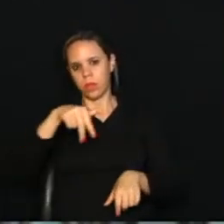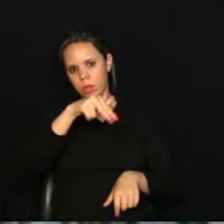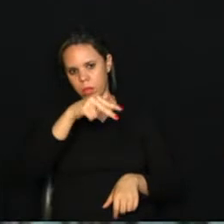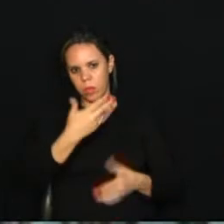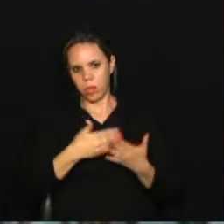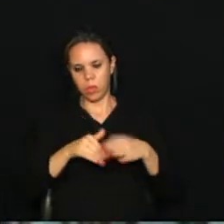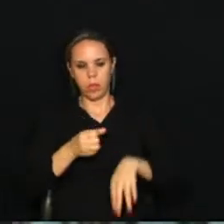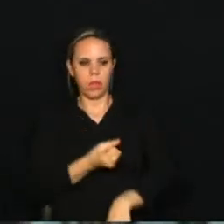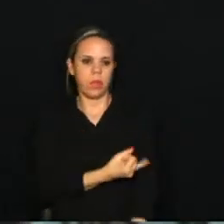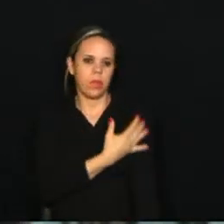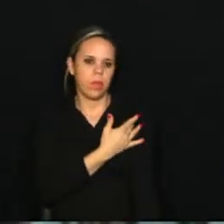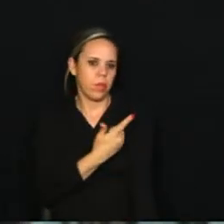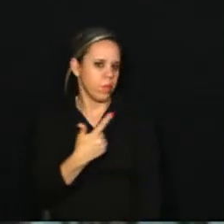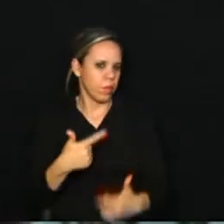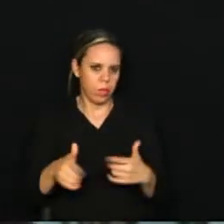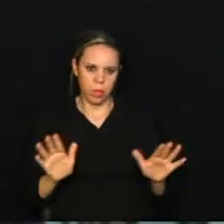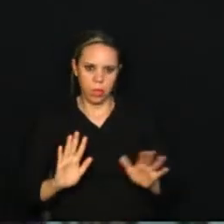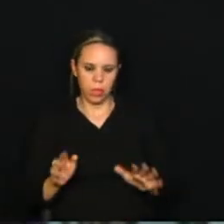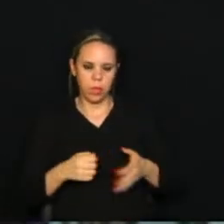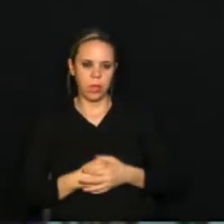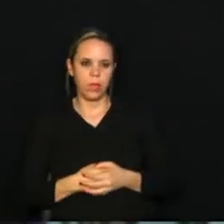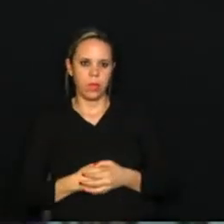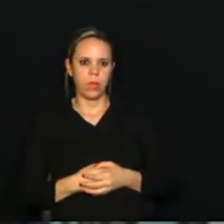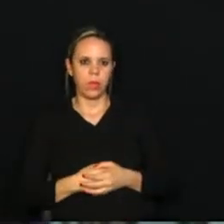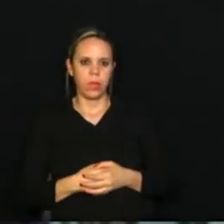pré-escola, onde nós não temos problema.